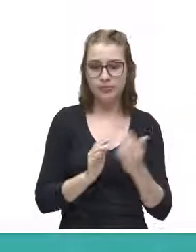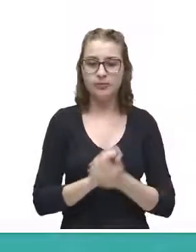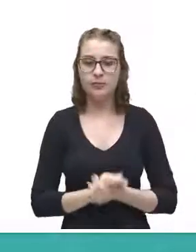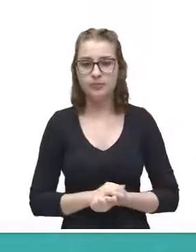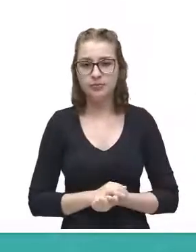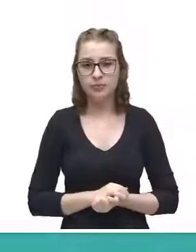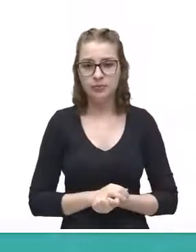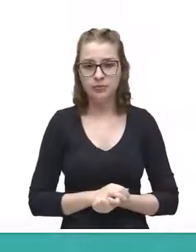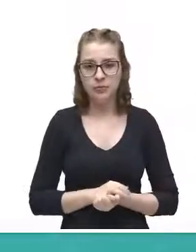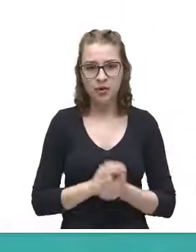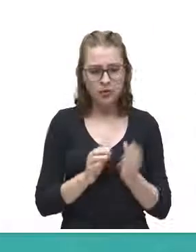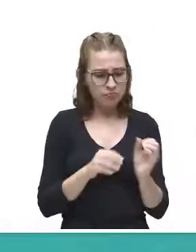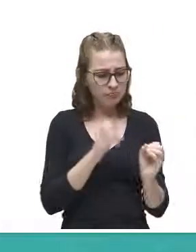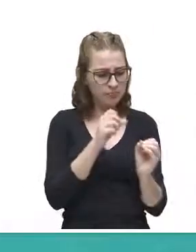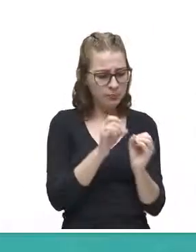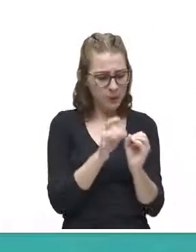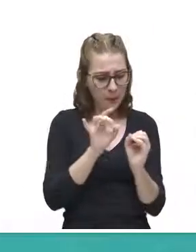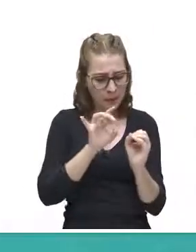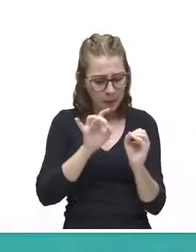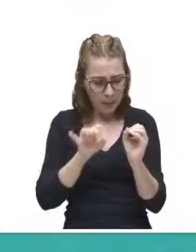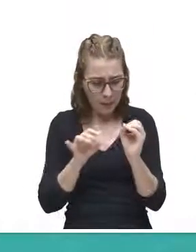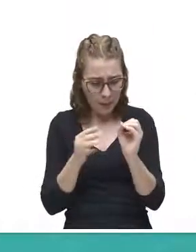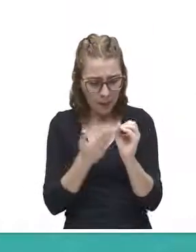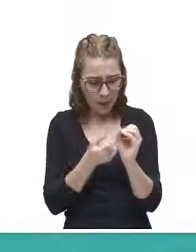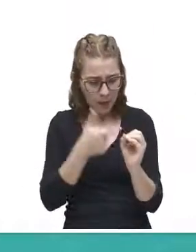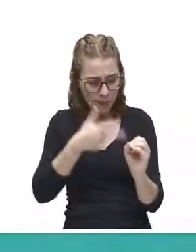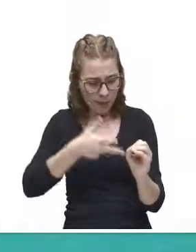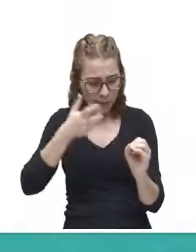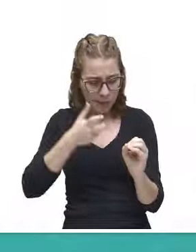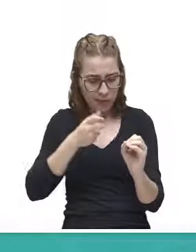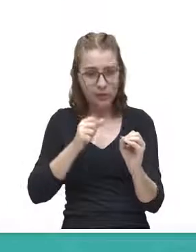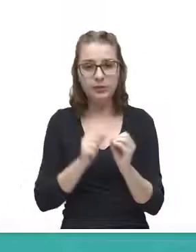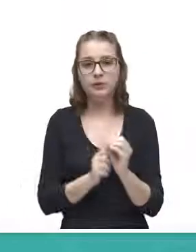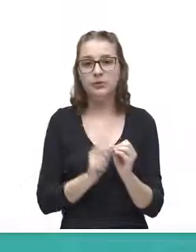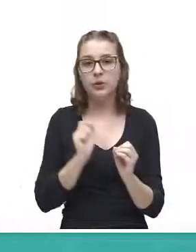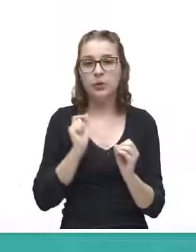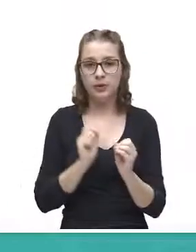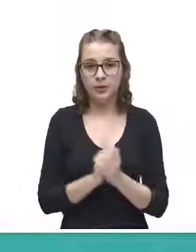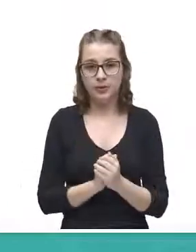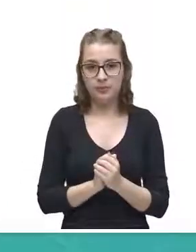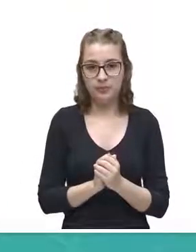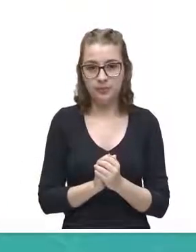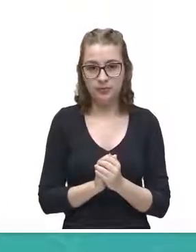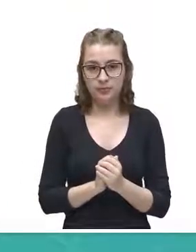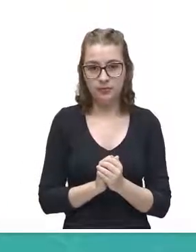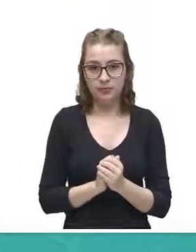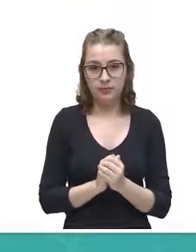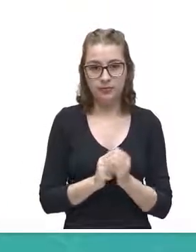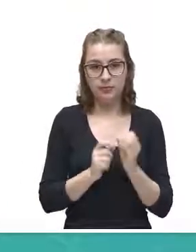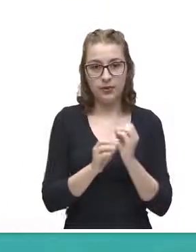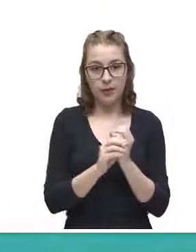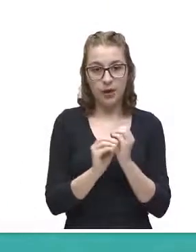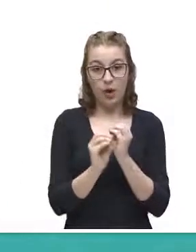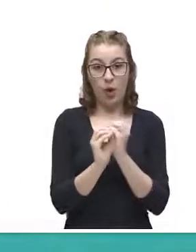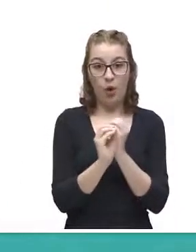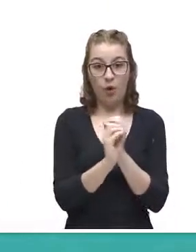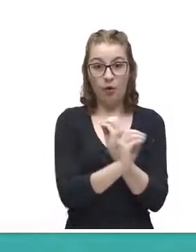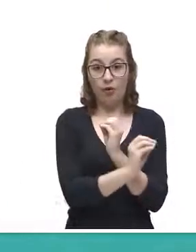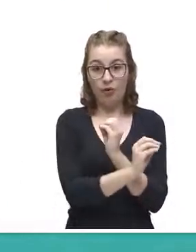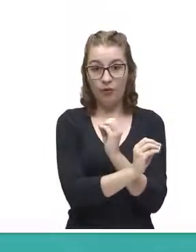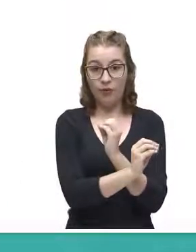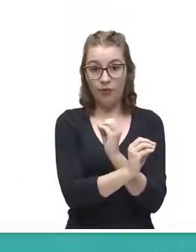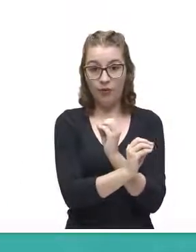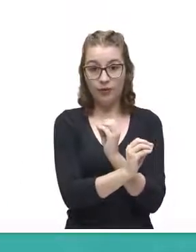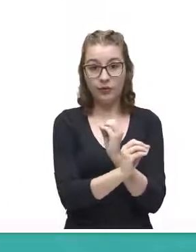eu for para oeste, vai ser o quê? Menos 1 hora. Agora, se eu